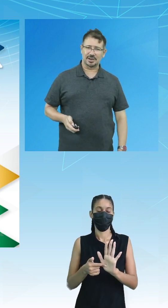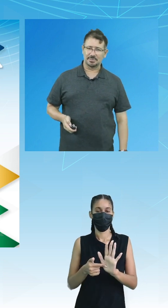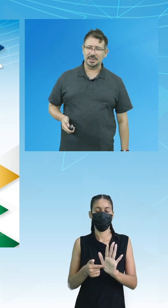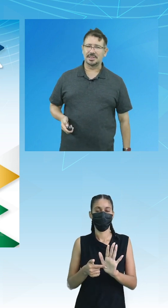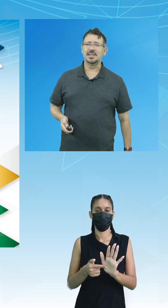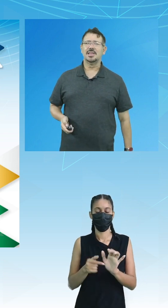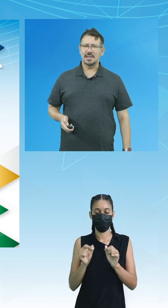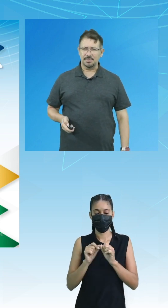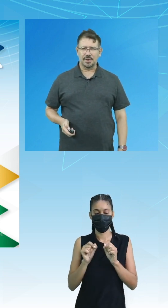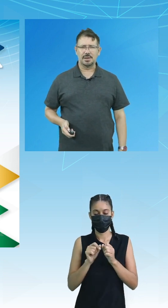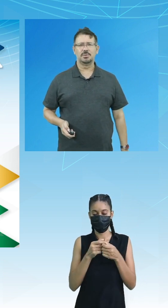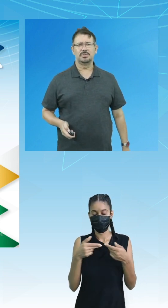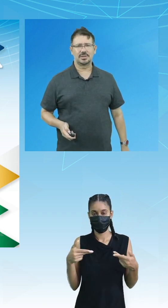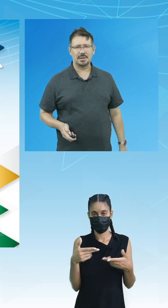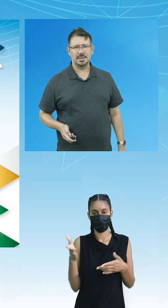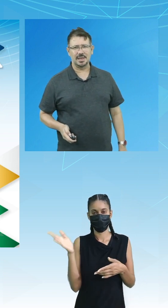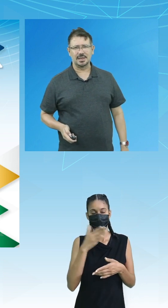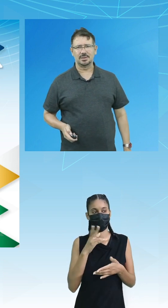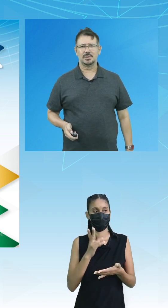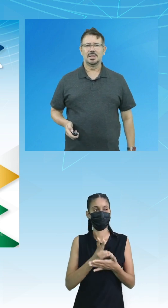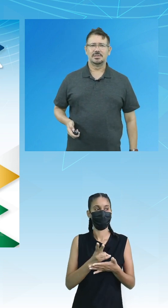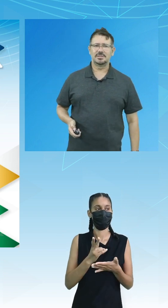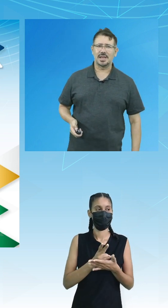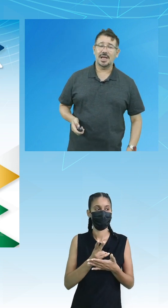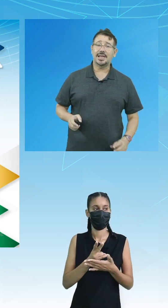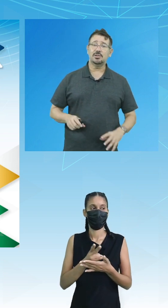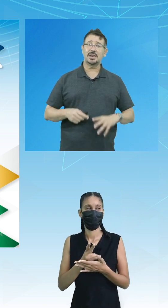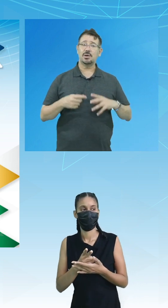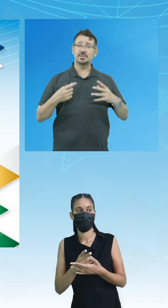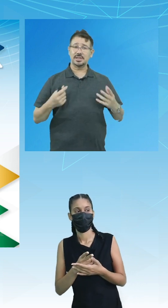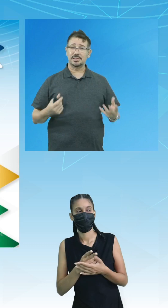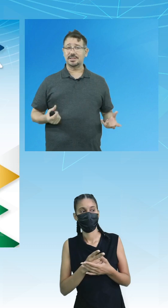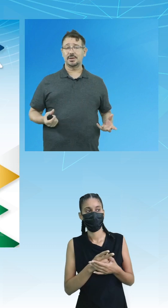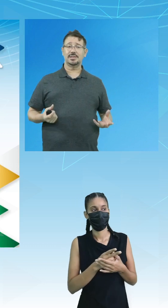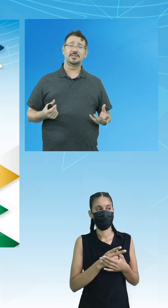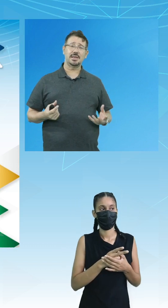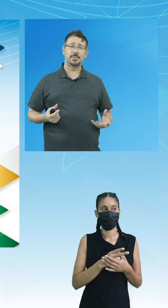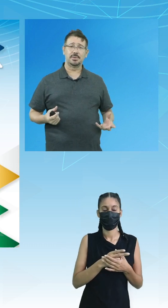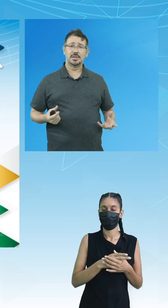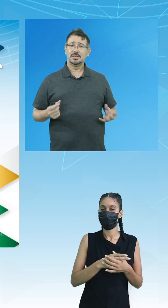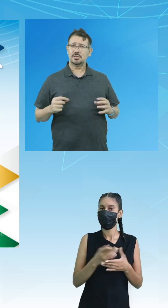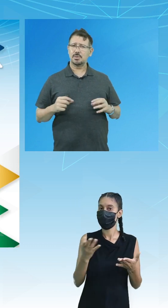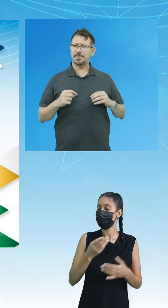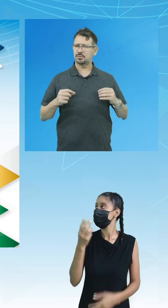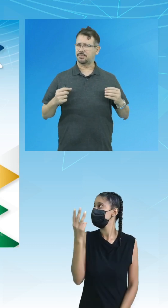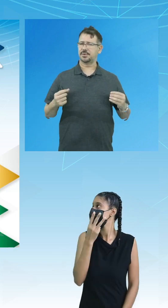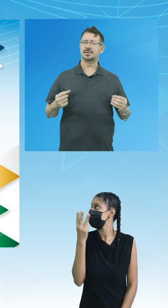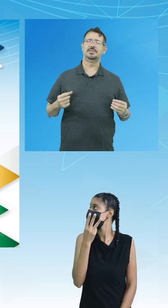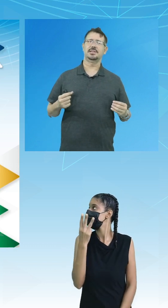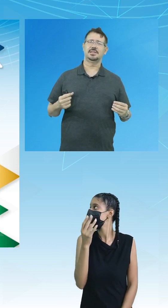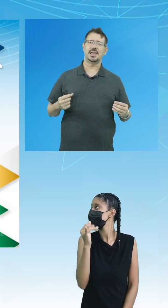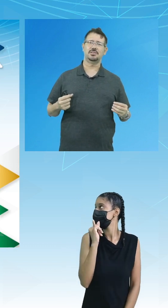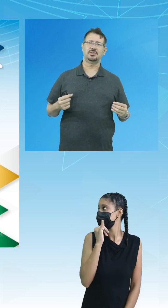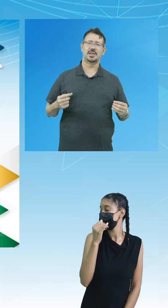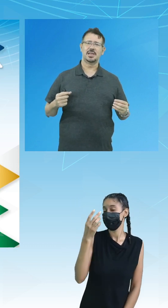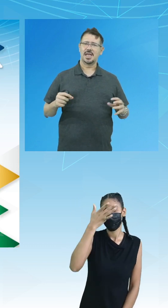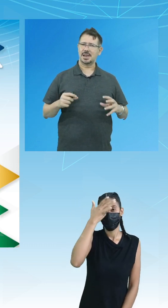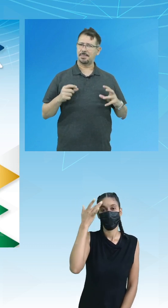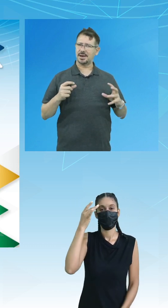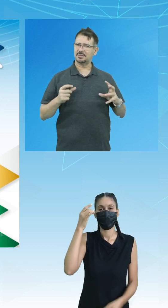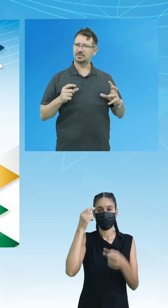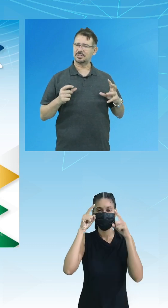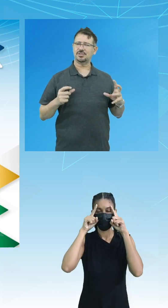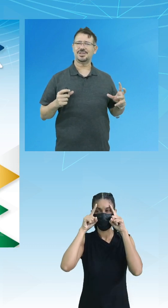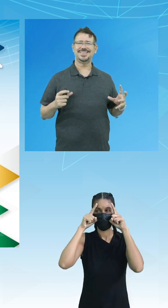eles transmitem? E vamos caminhando, certo? Aqui eu trago um terceiro exemplo. Se uma pessoa franze a testa,